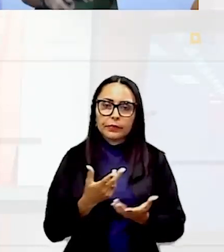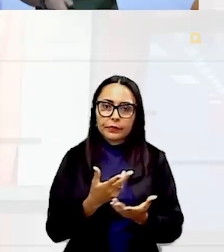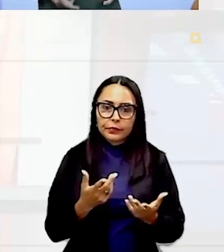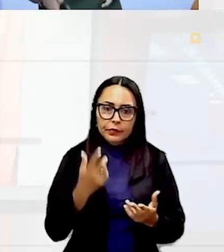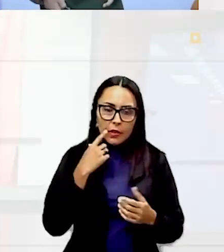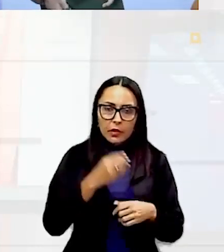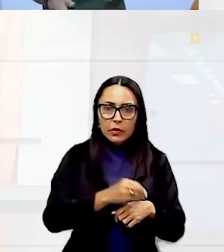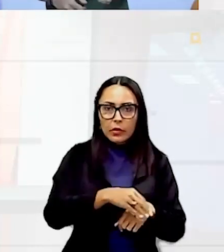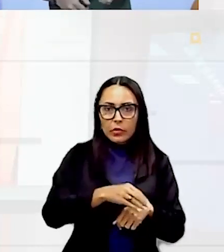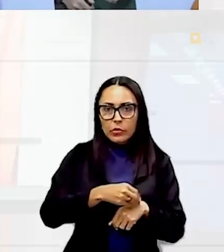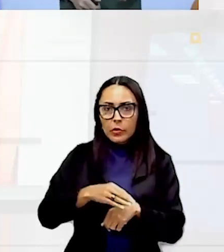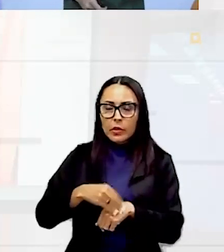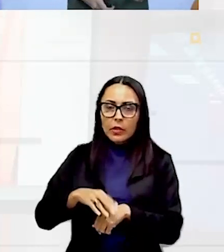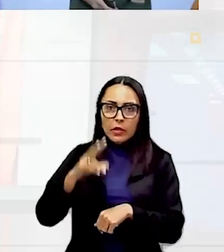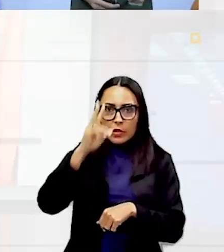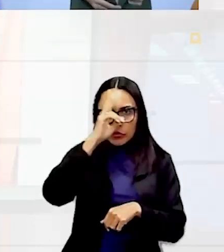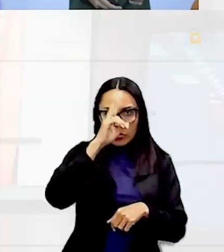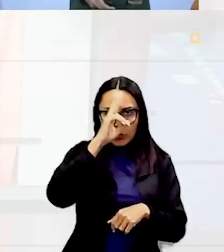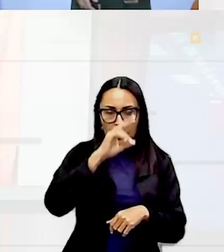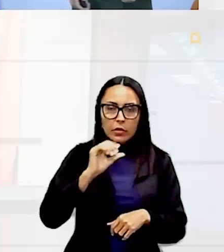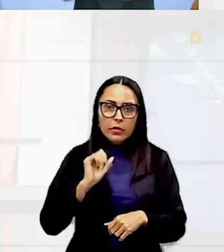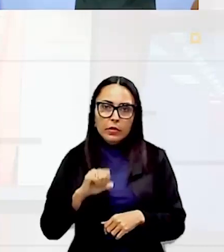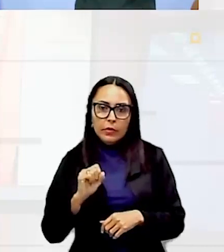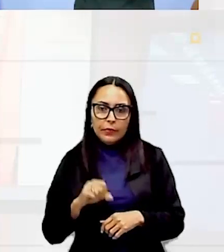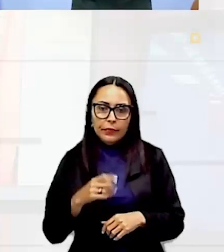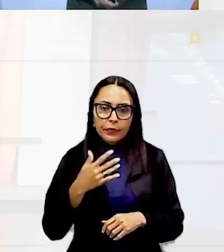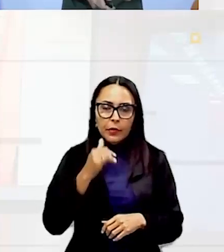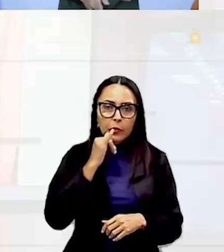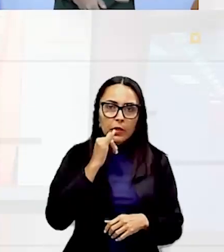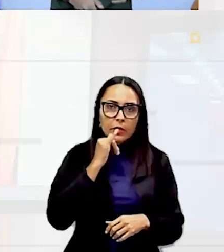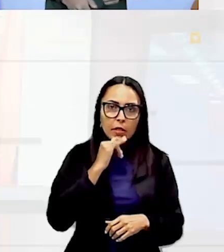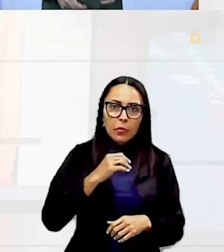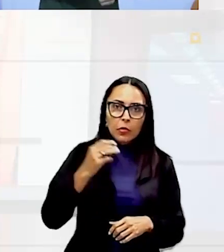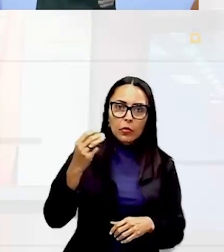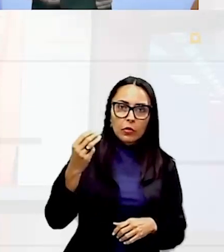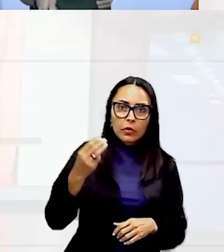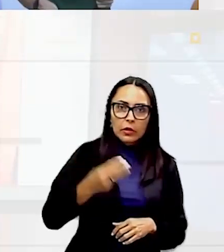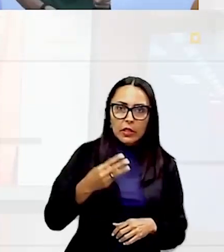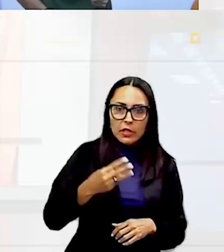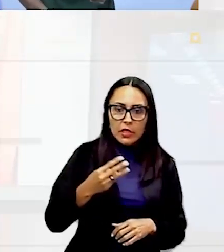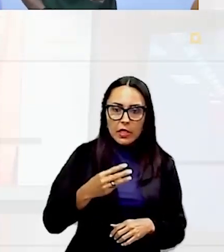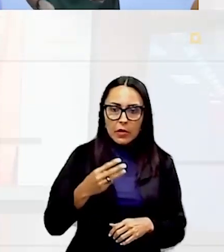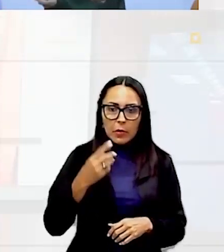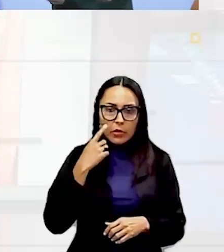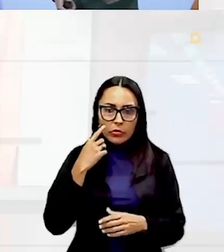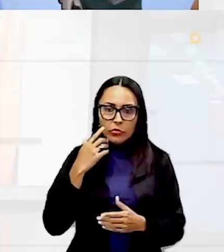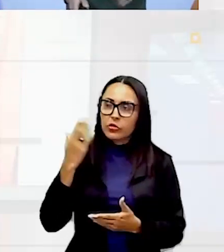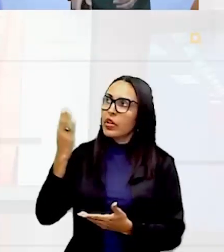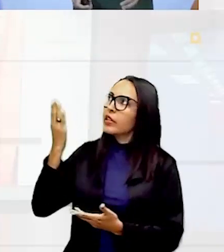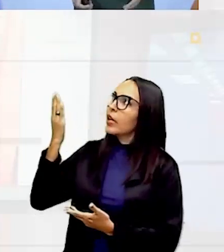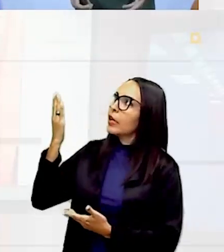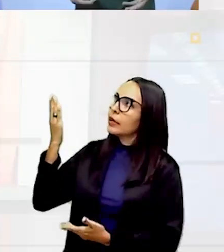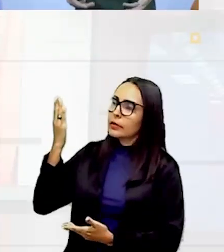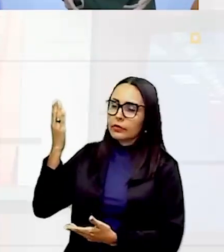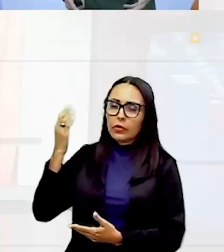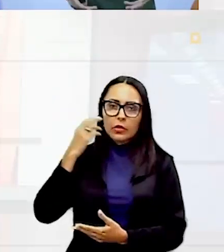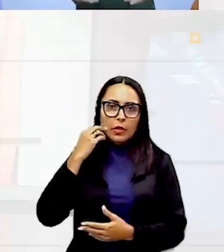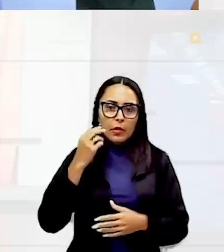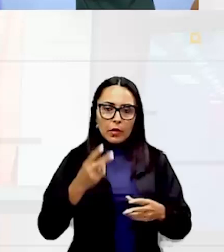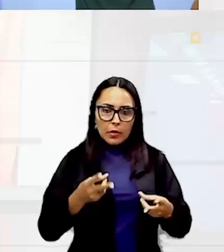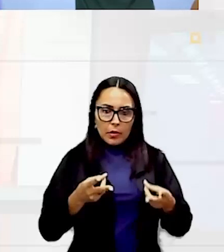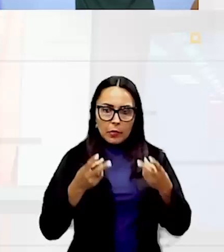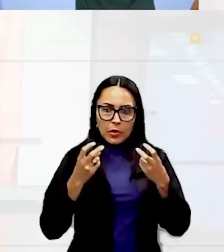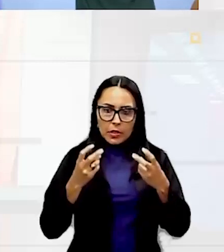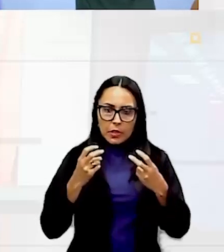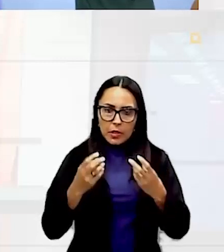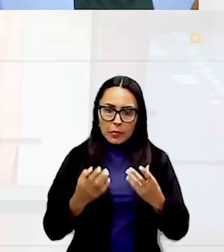para transmitir essa história. Ou seja, por exemplo, no terceiro slide, ou na terceira imagem do slide, você vê que ela